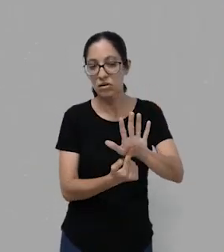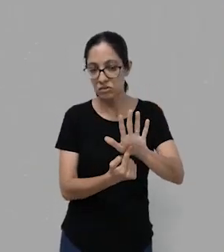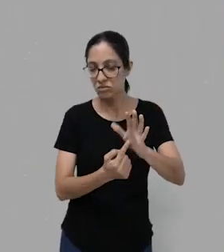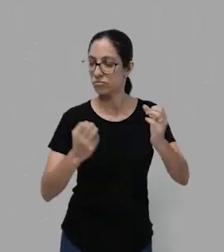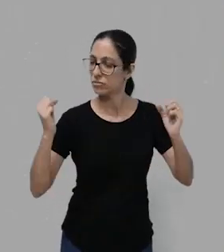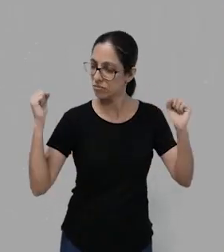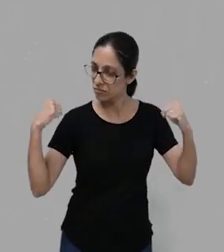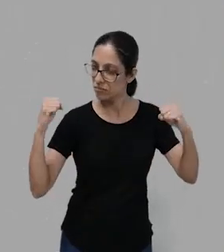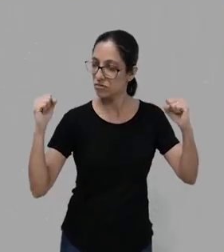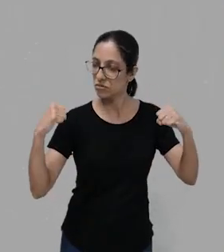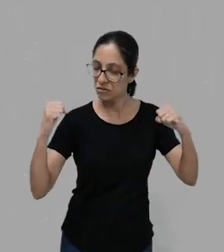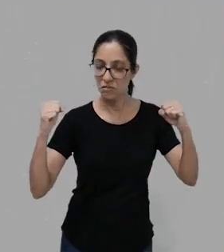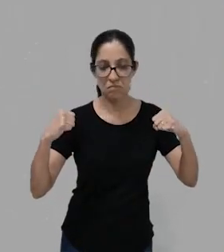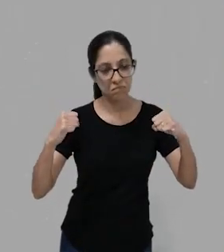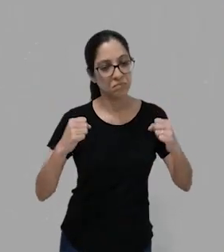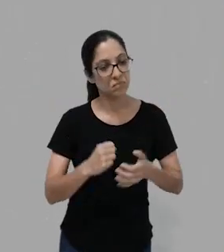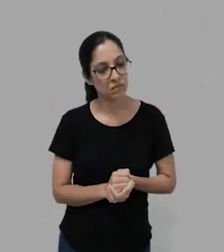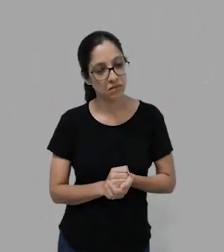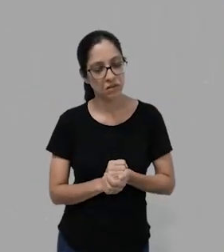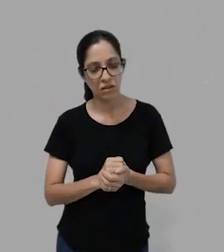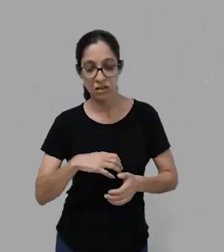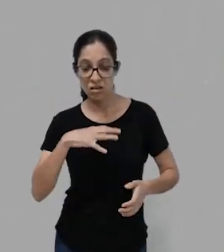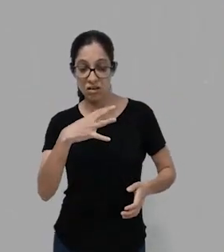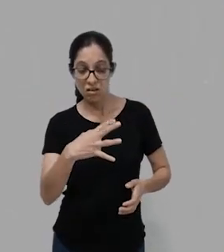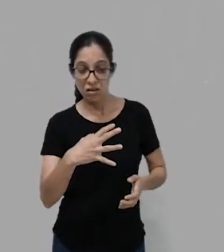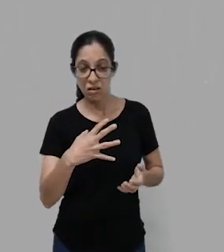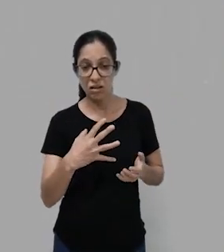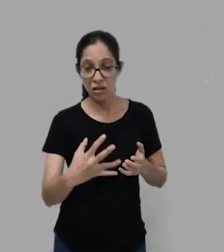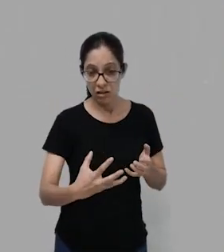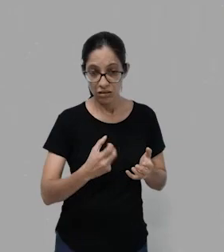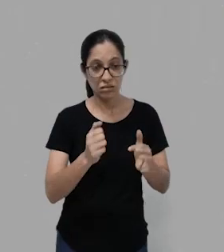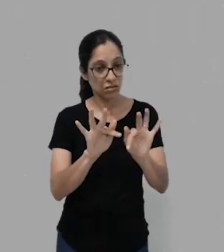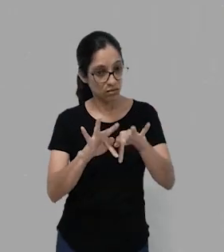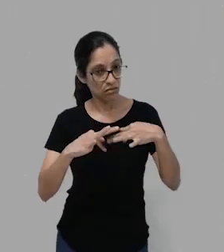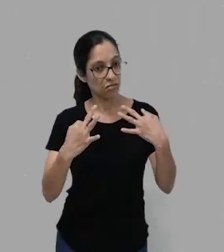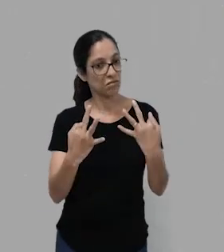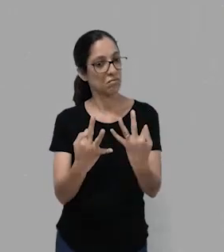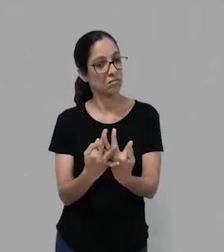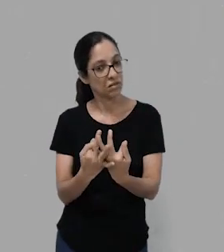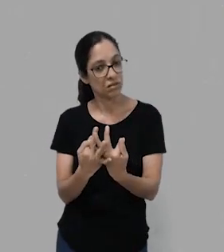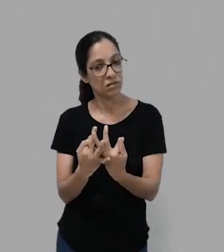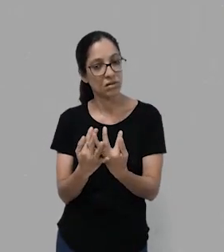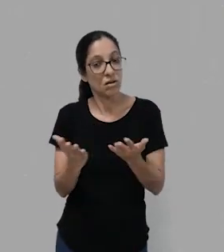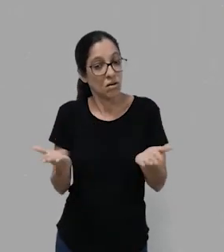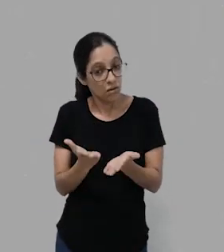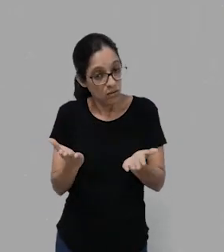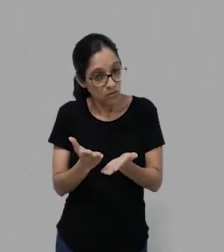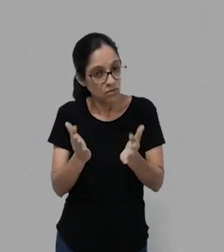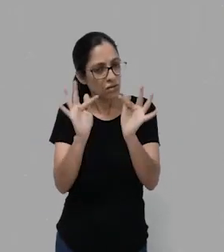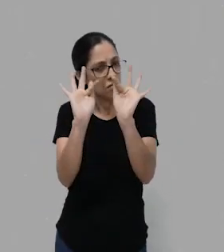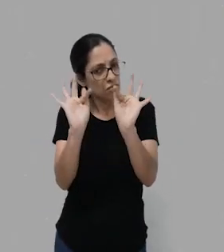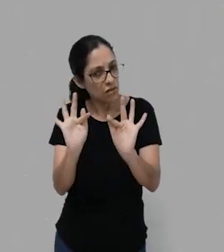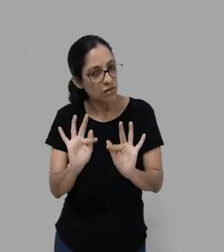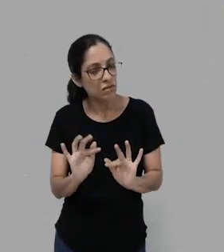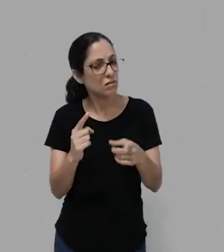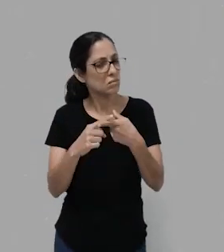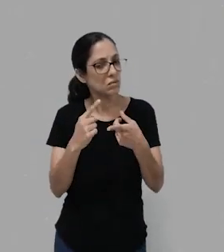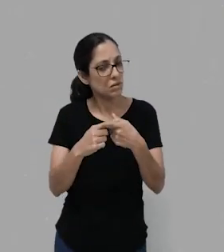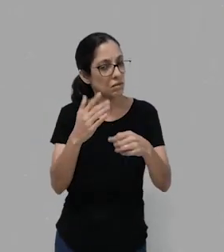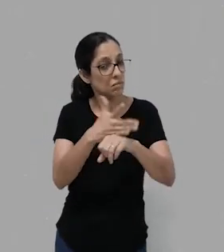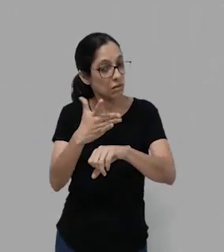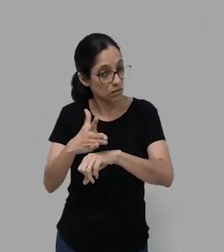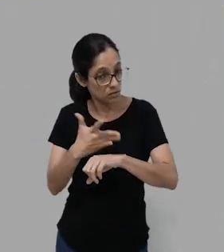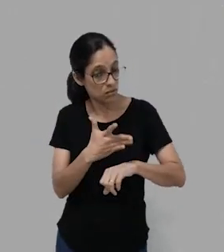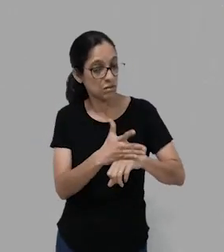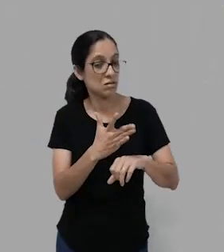uma atividade física, um exercício físico. Resgatou a sua família. Hoje em dia é feliz através da prática de atividade física,